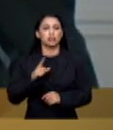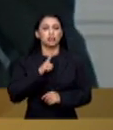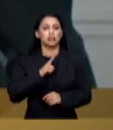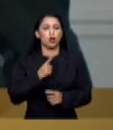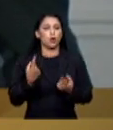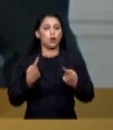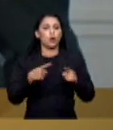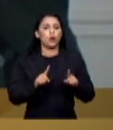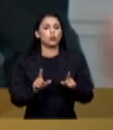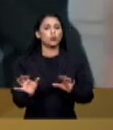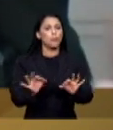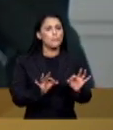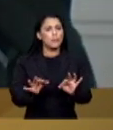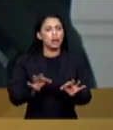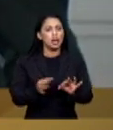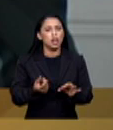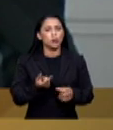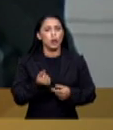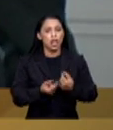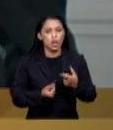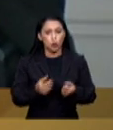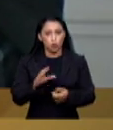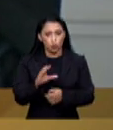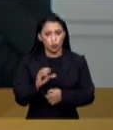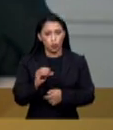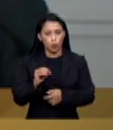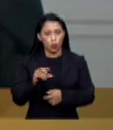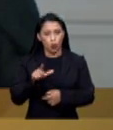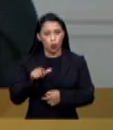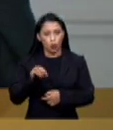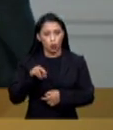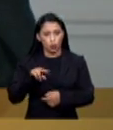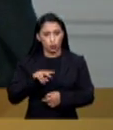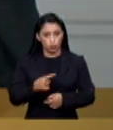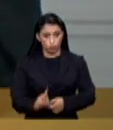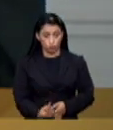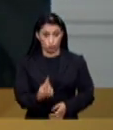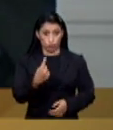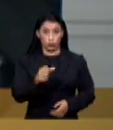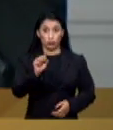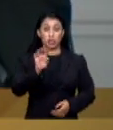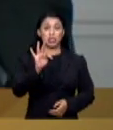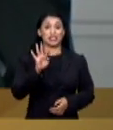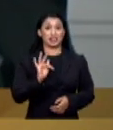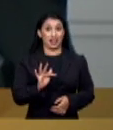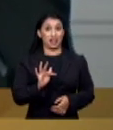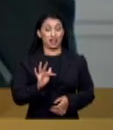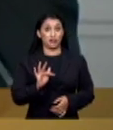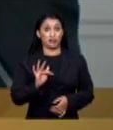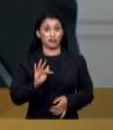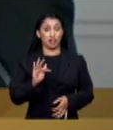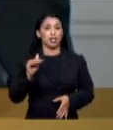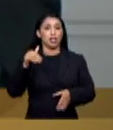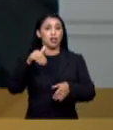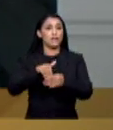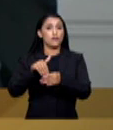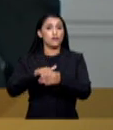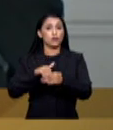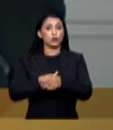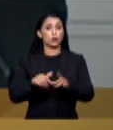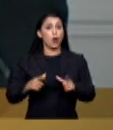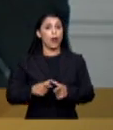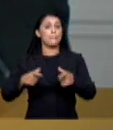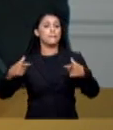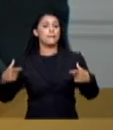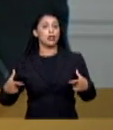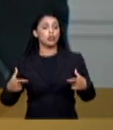ações contra o plano econômico Collor 1, o Supremo Tribunal Federal, por maioria, naquele momento, né, na